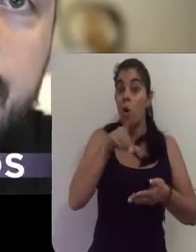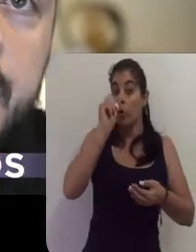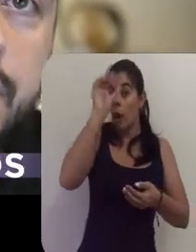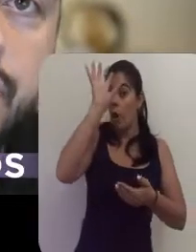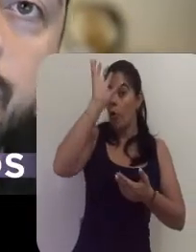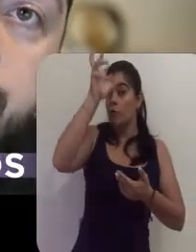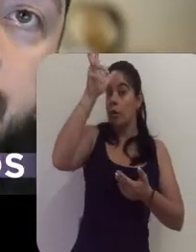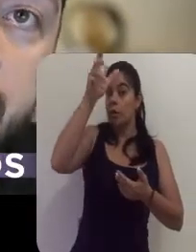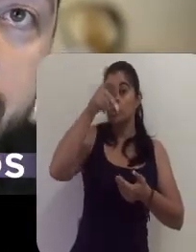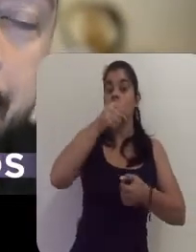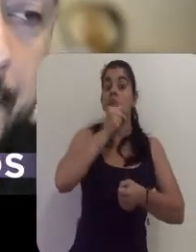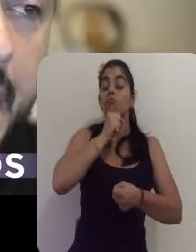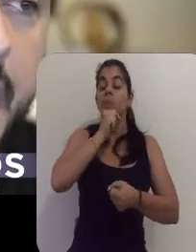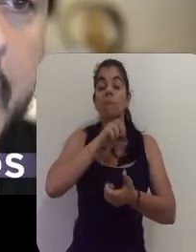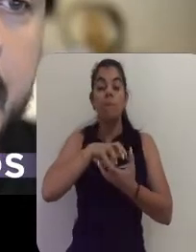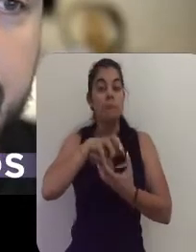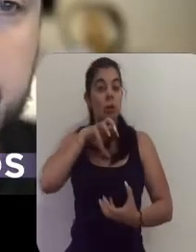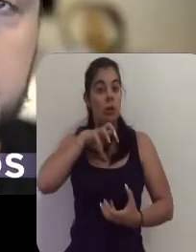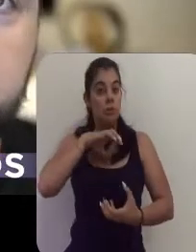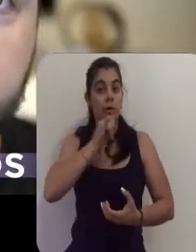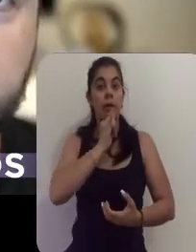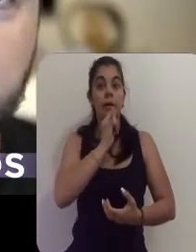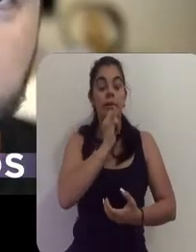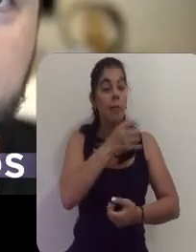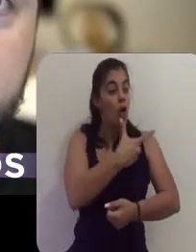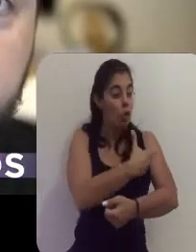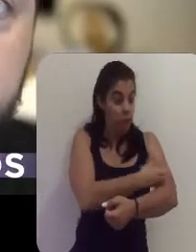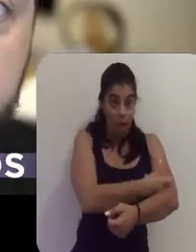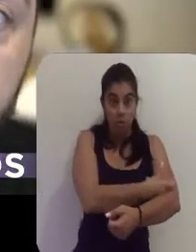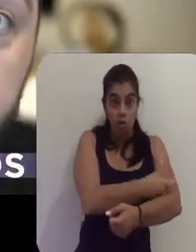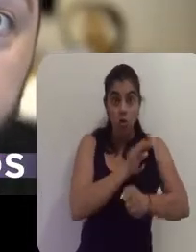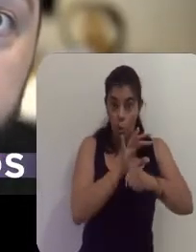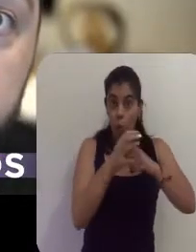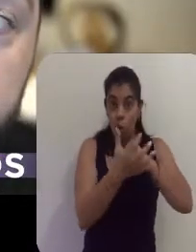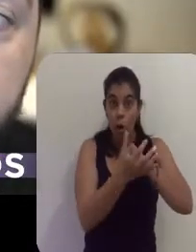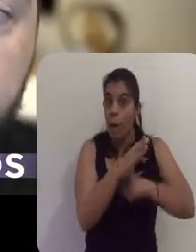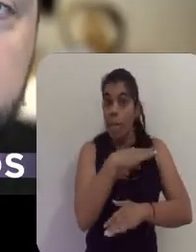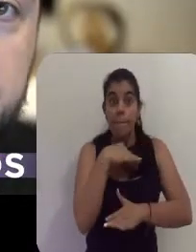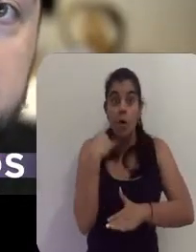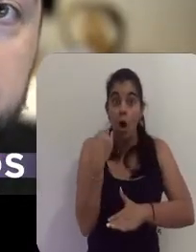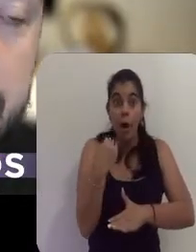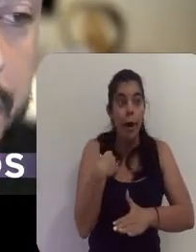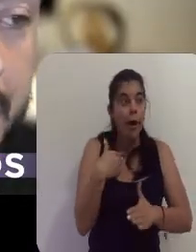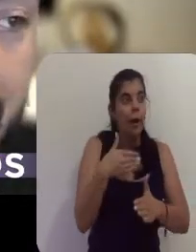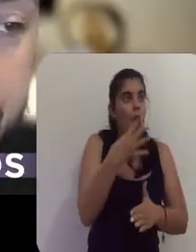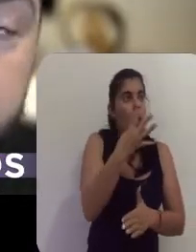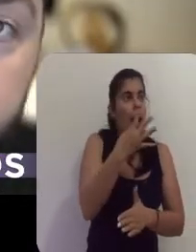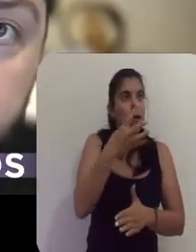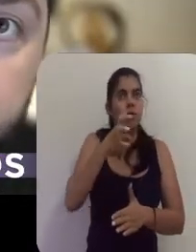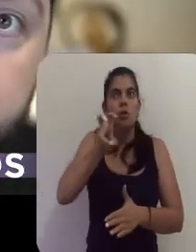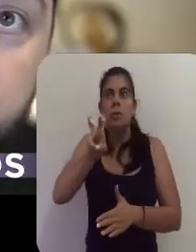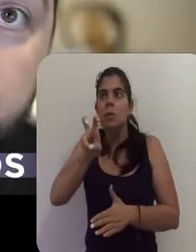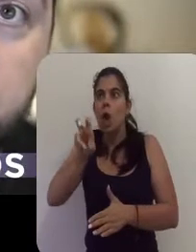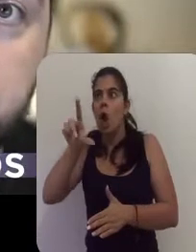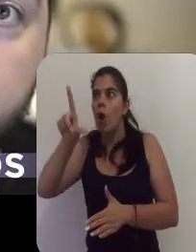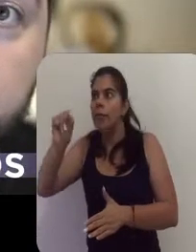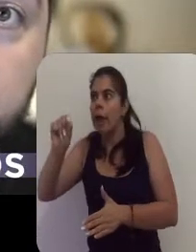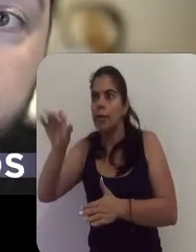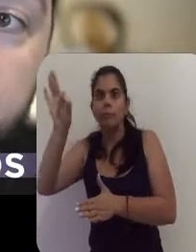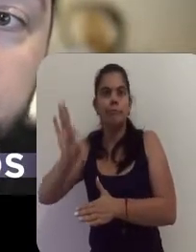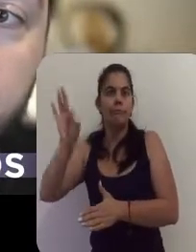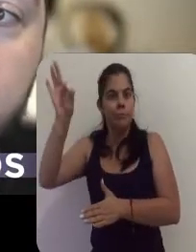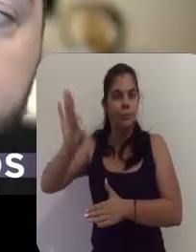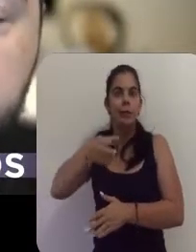Eu nem estou entrando nos números aqui, entre o que acontece com os idosos, que nas simulações e nos testes todos